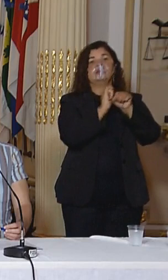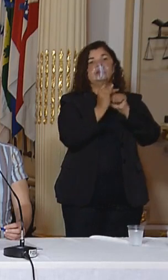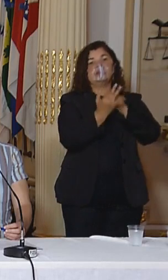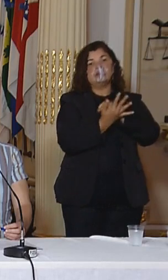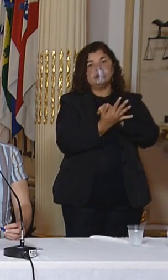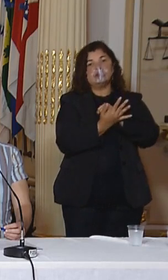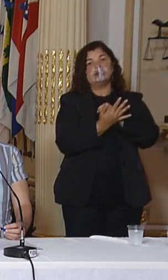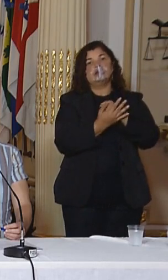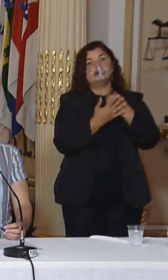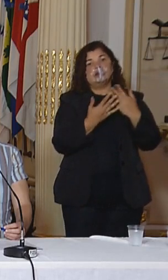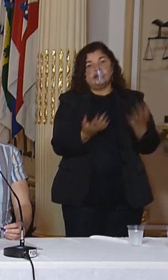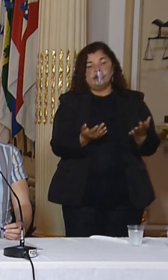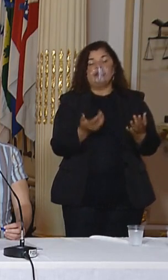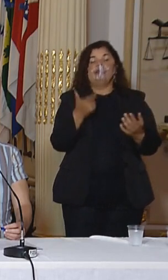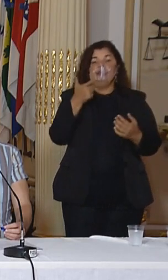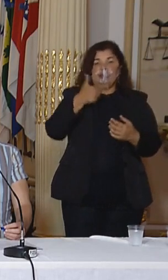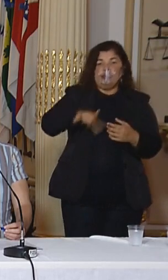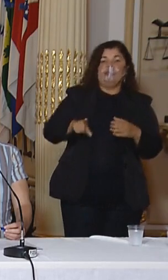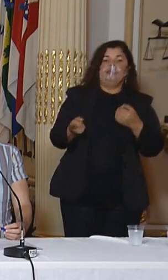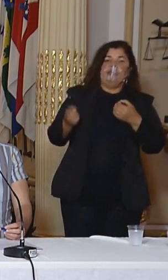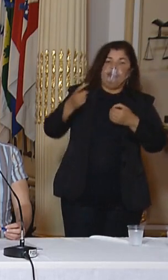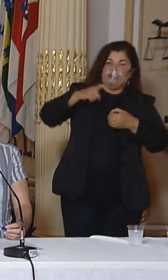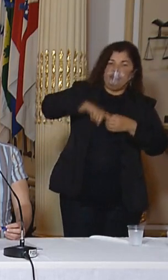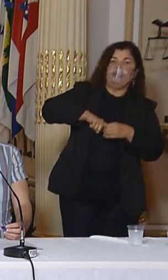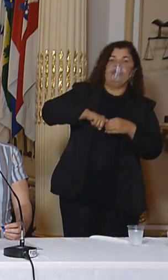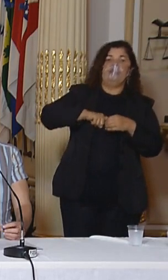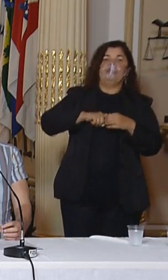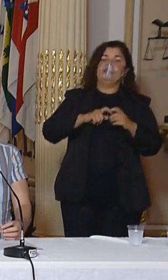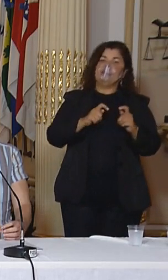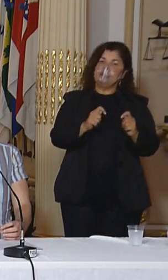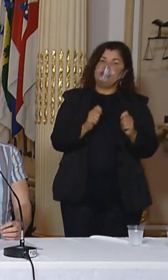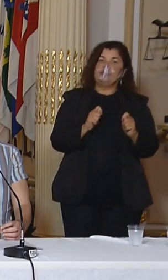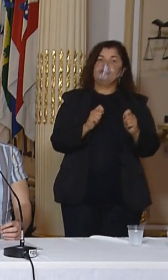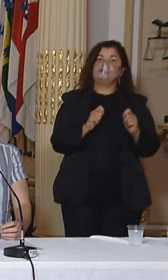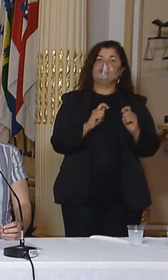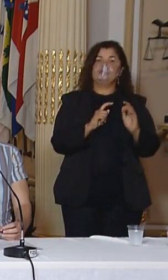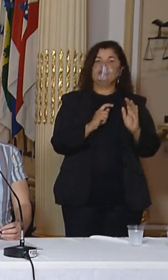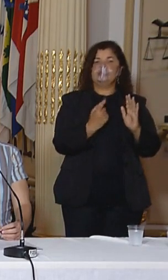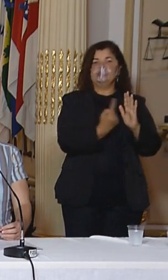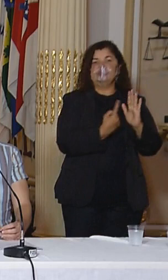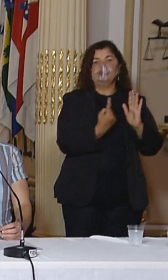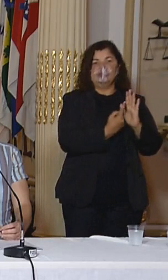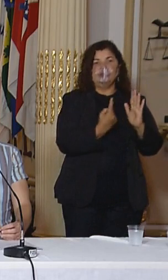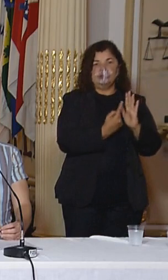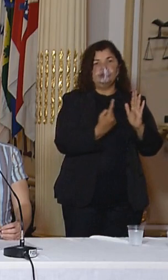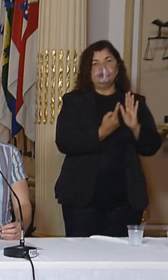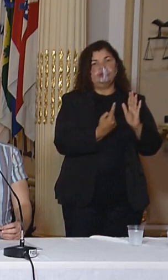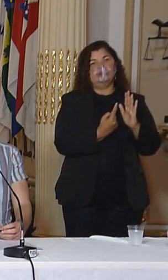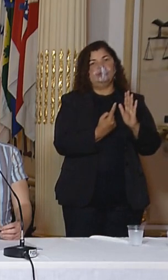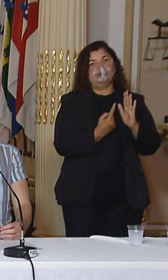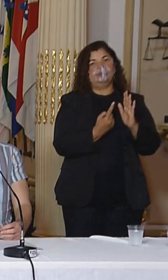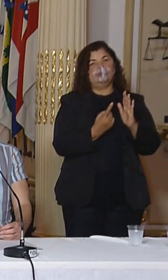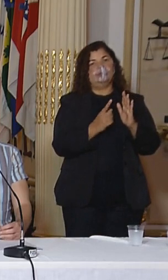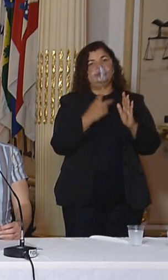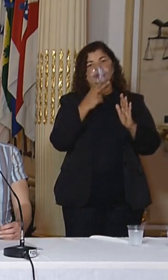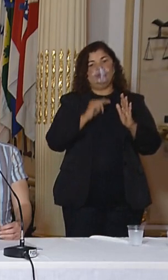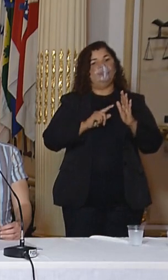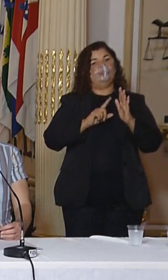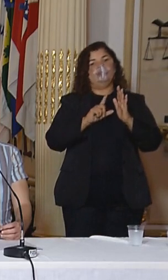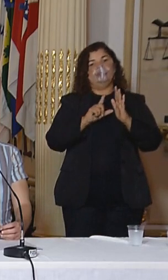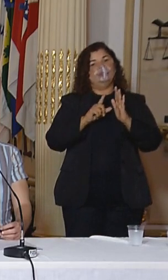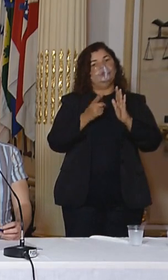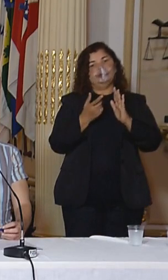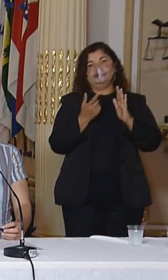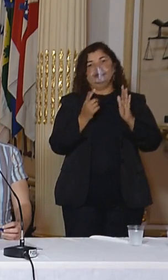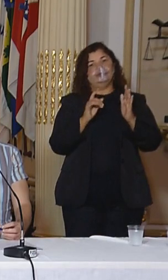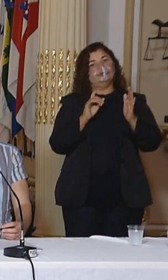efeito rebote e a gente ter que fazer as medidas de proteção geral, dando passos para trás no sentido